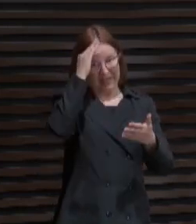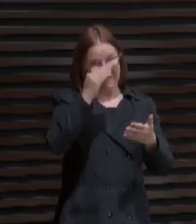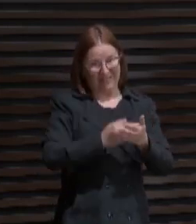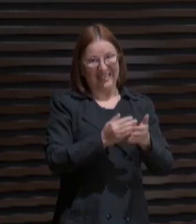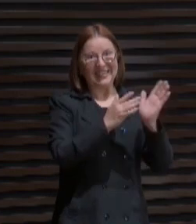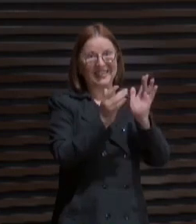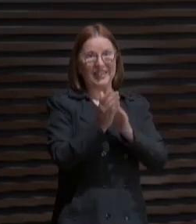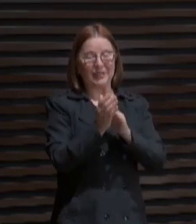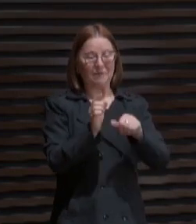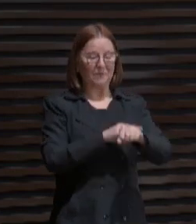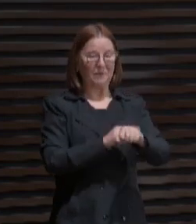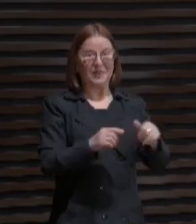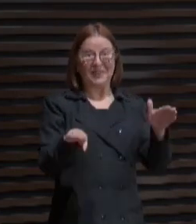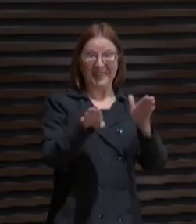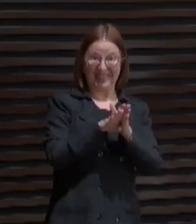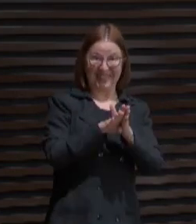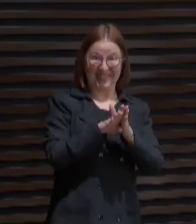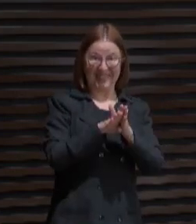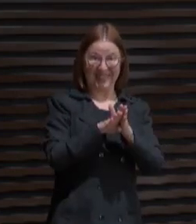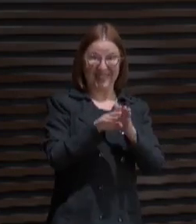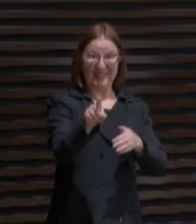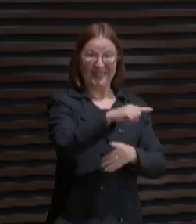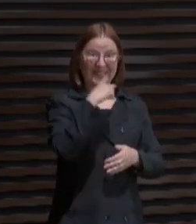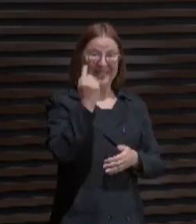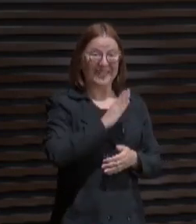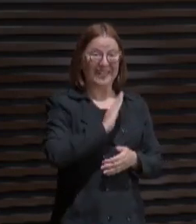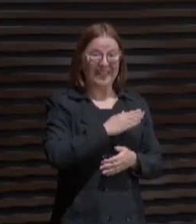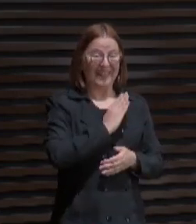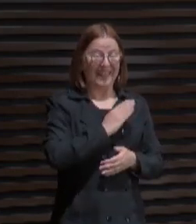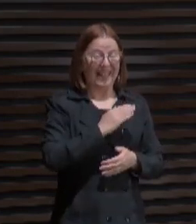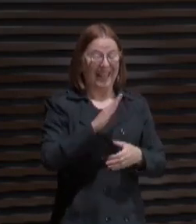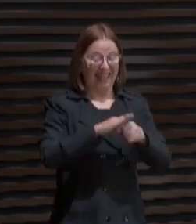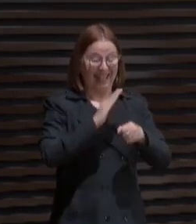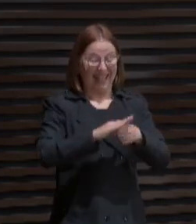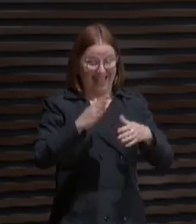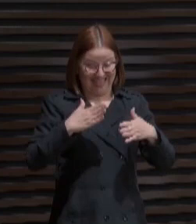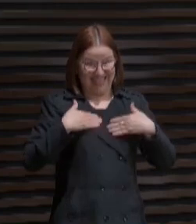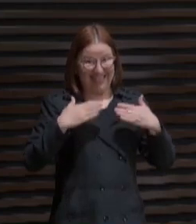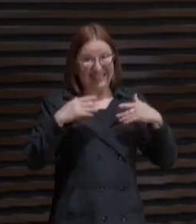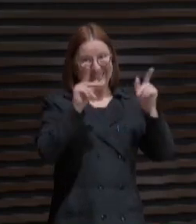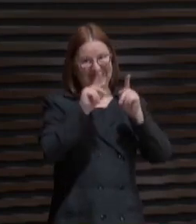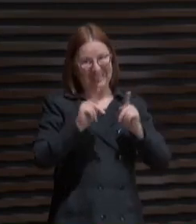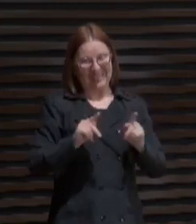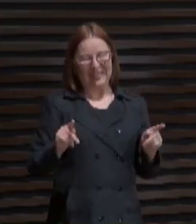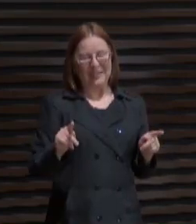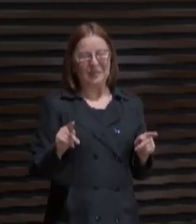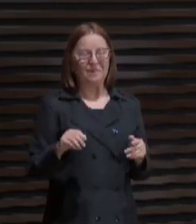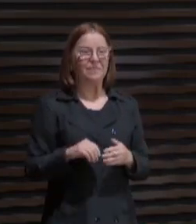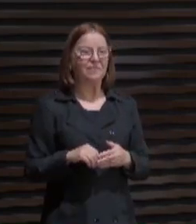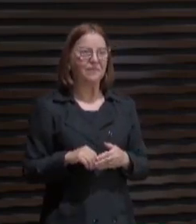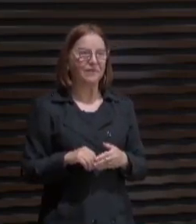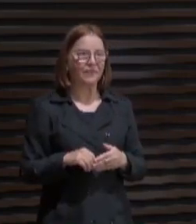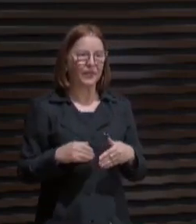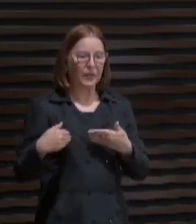arder de alegria e de paz. O caminho de Emaús